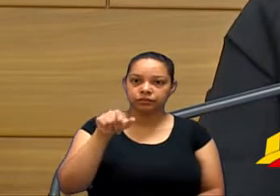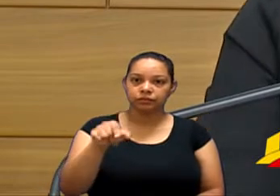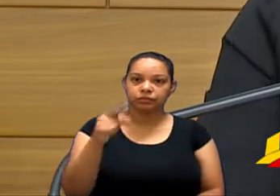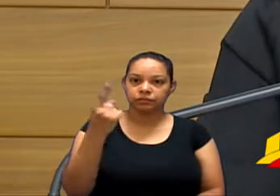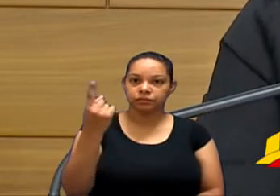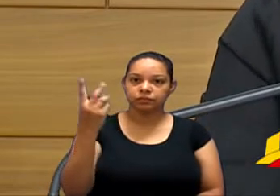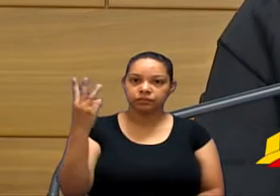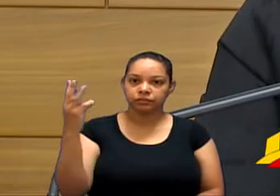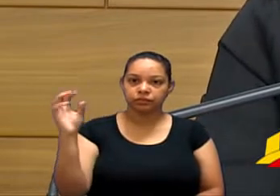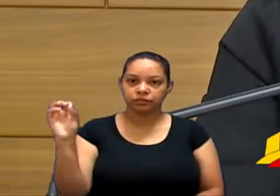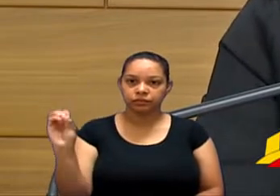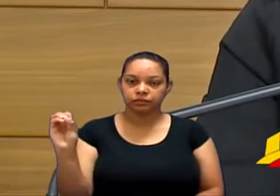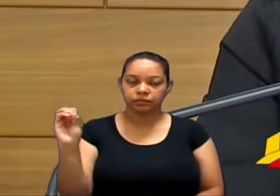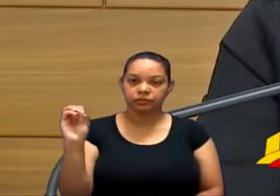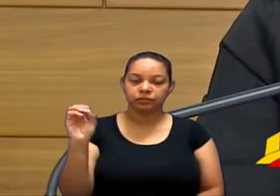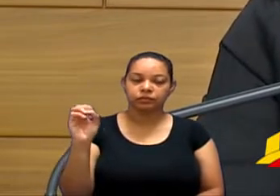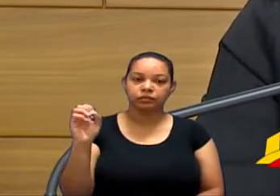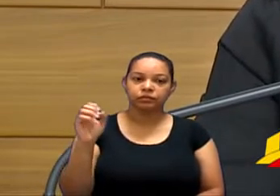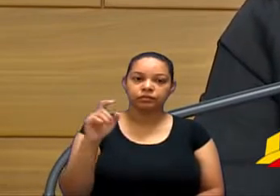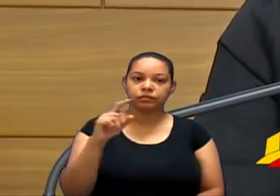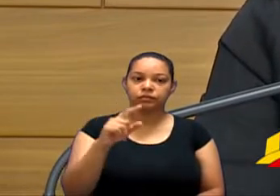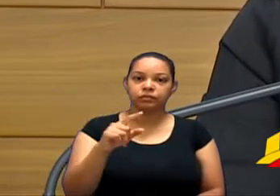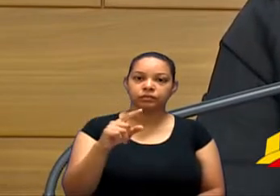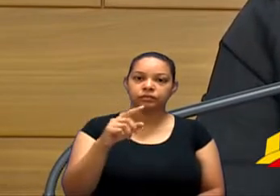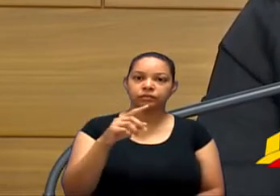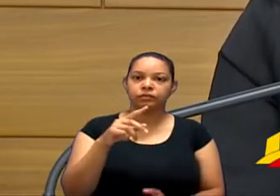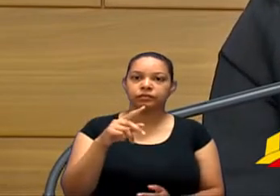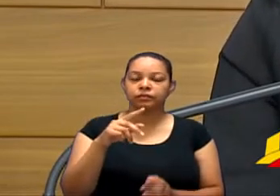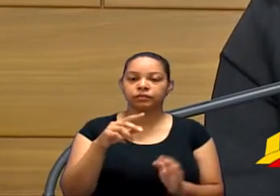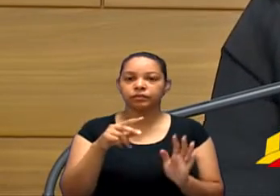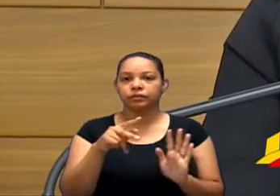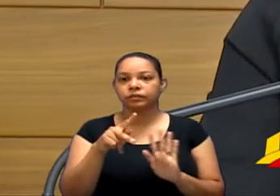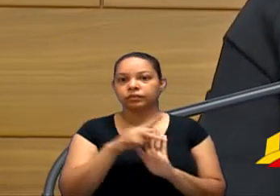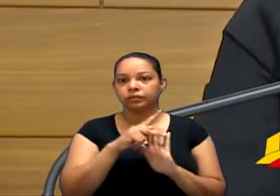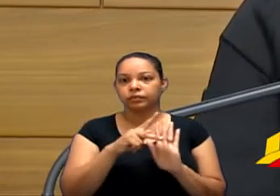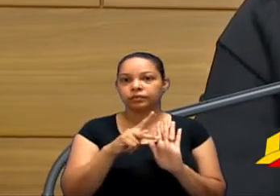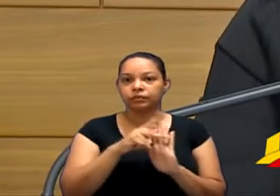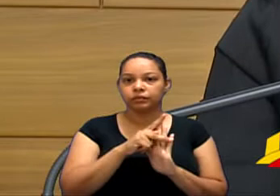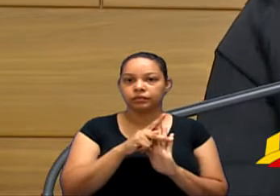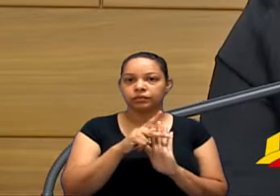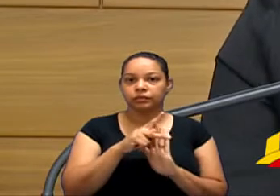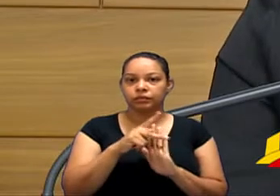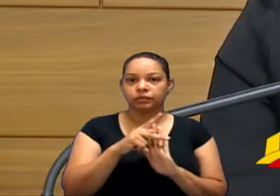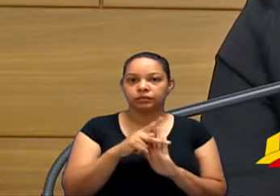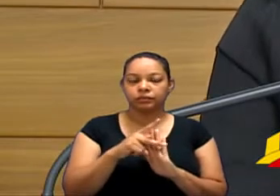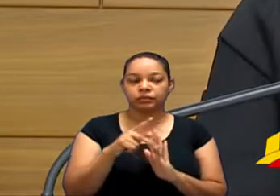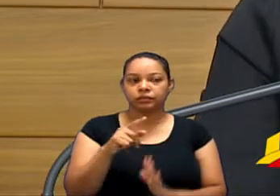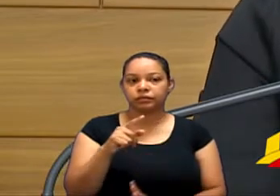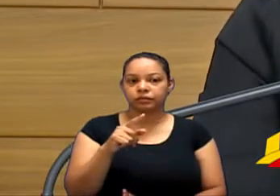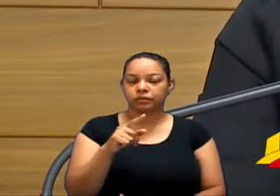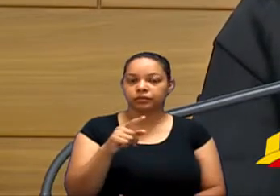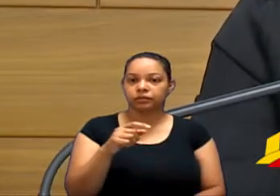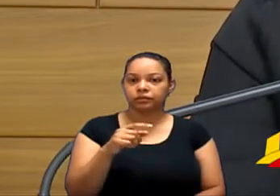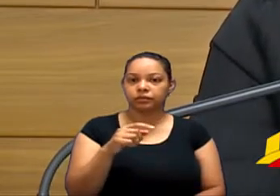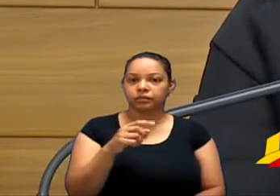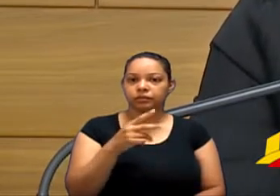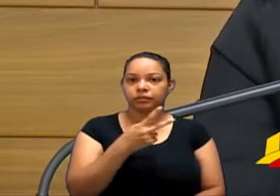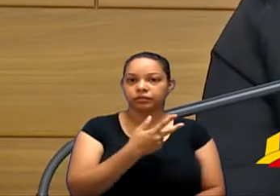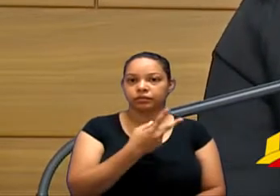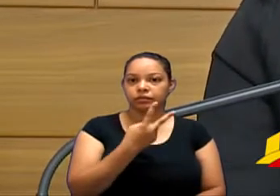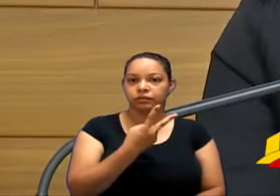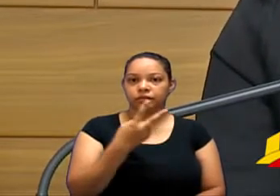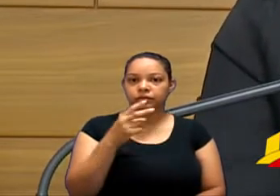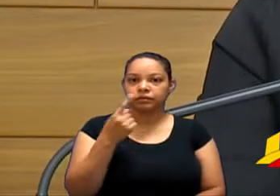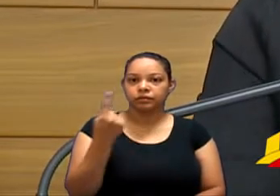Mendonça de Lima protocolo 211 2022 ofício da Prefeitura Municipal de Sorocaba encaminhando informações